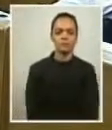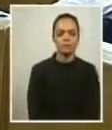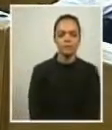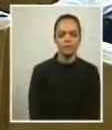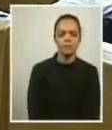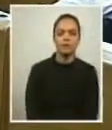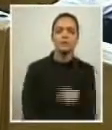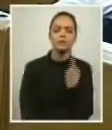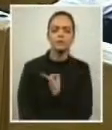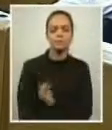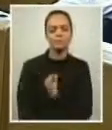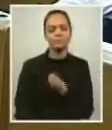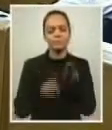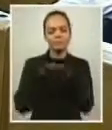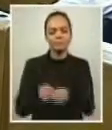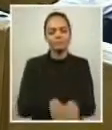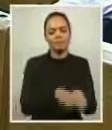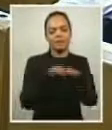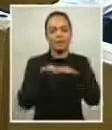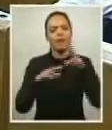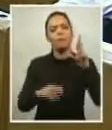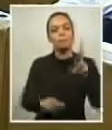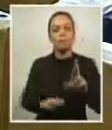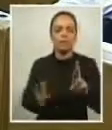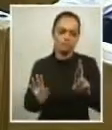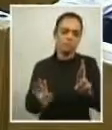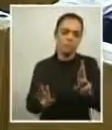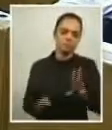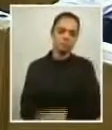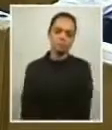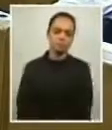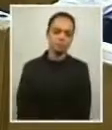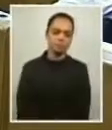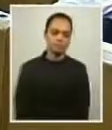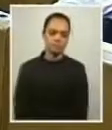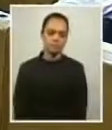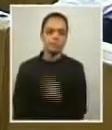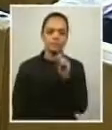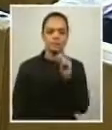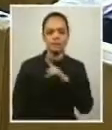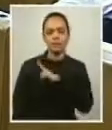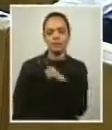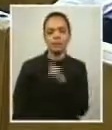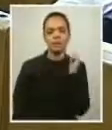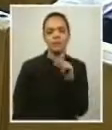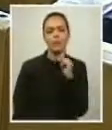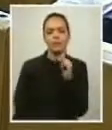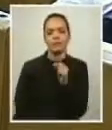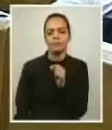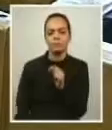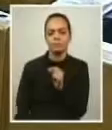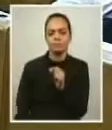e nós vivemos uma democracia representativa que é herdeira dessa